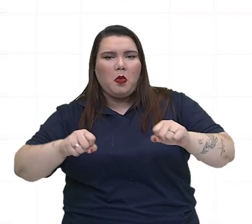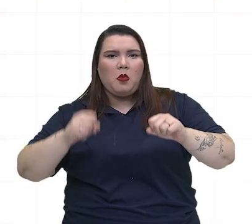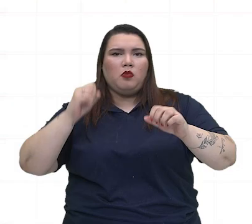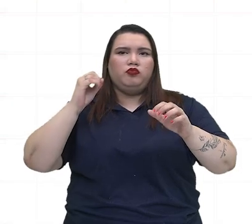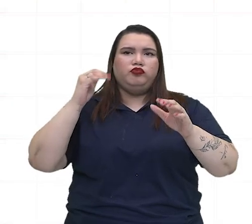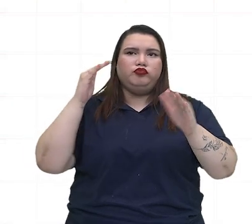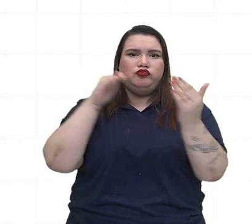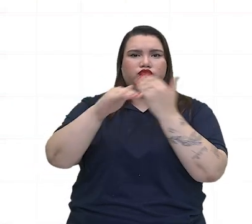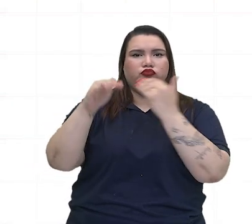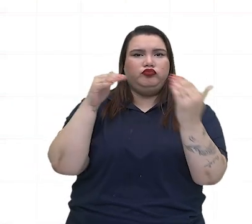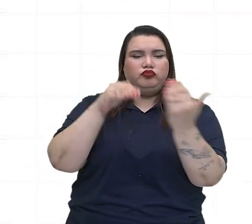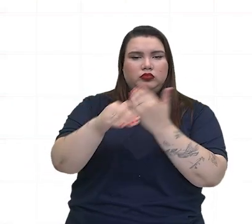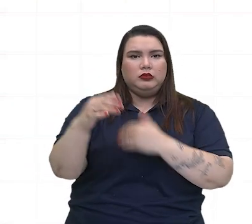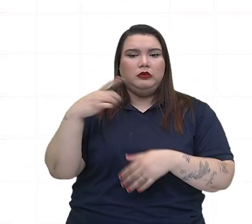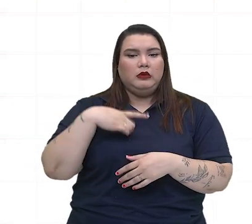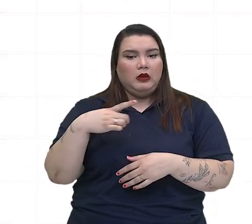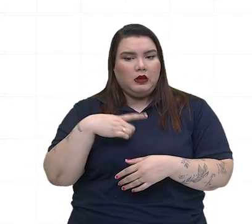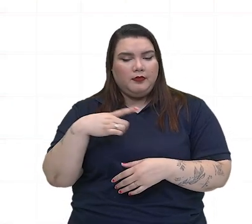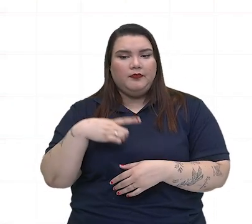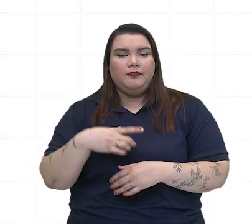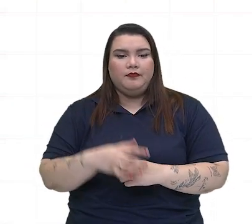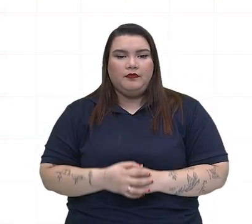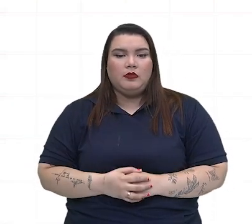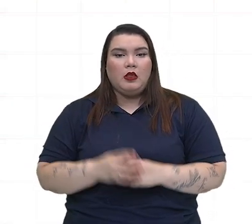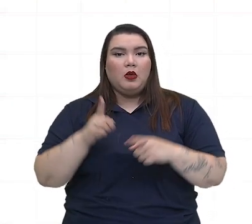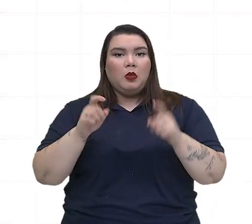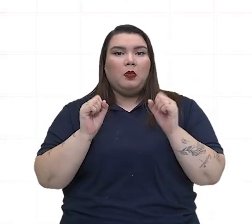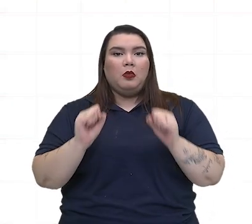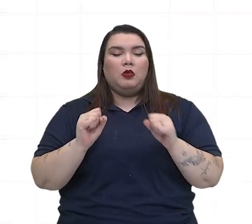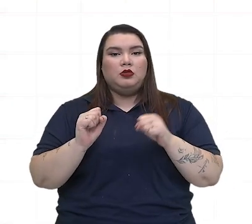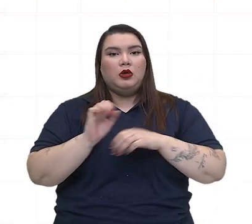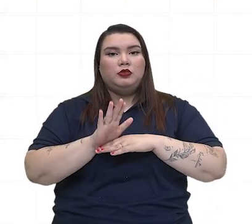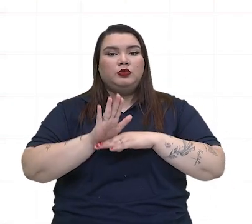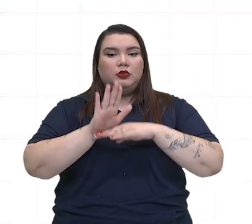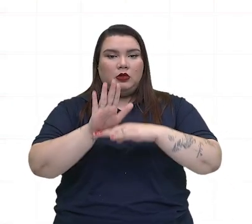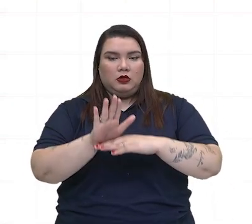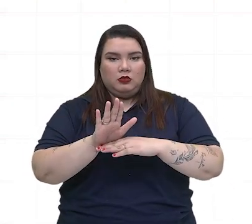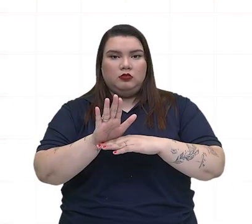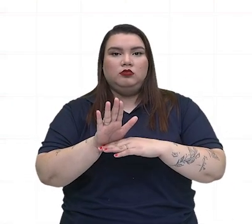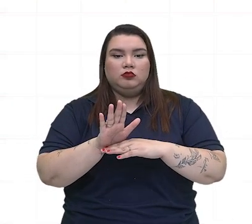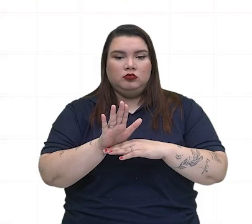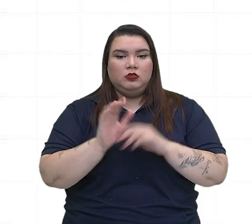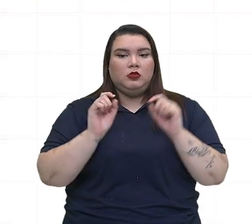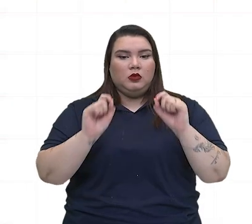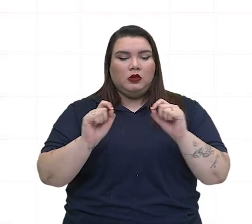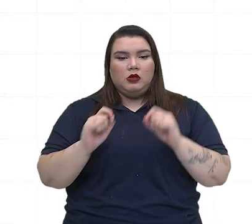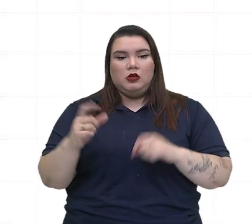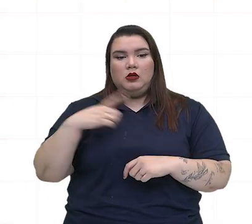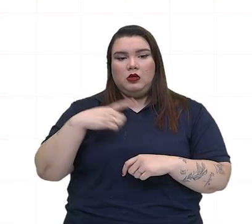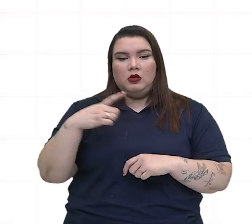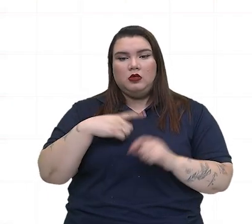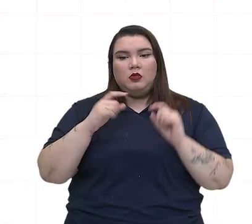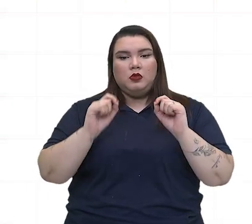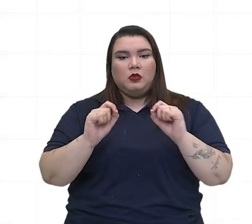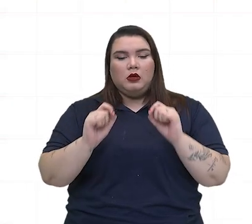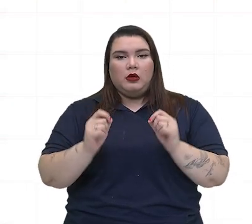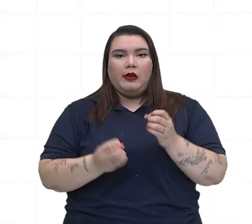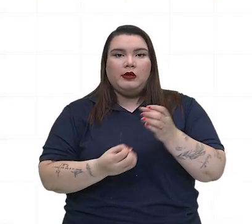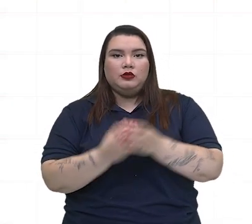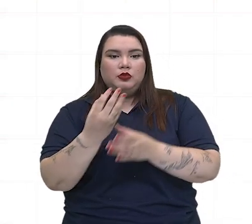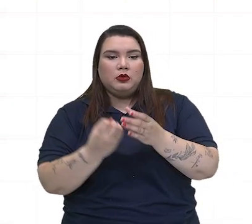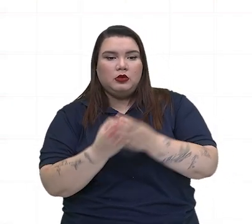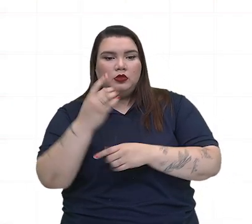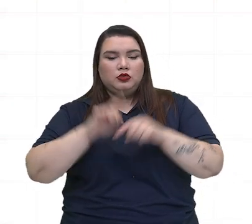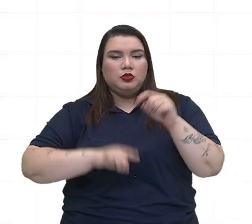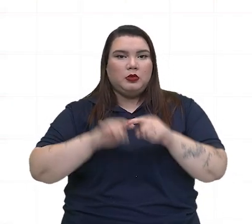a trafegar por esses ramais. Isso pode ajudar na geração de resíduos sólidos,